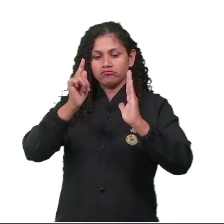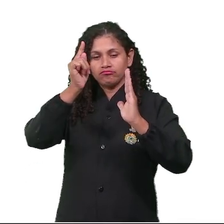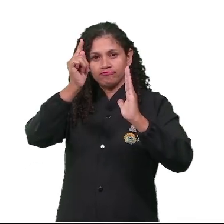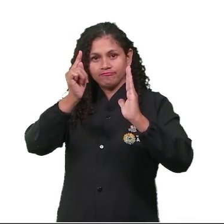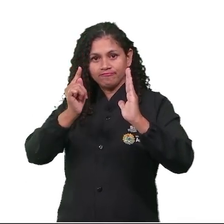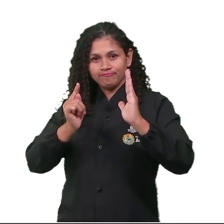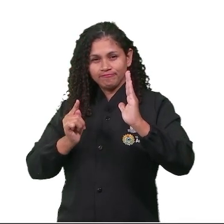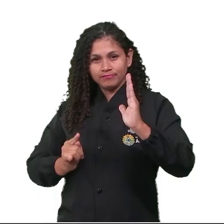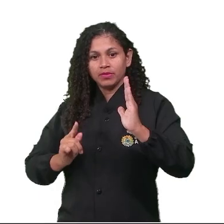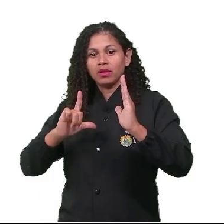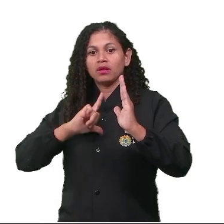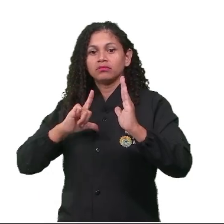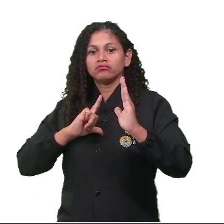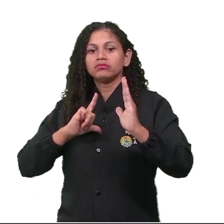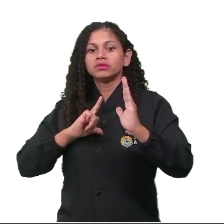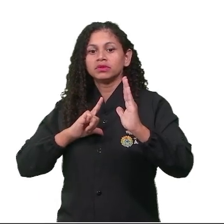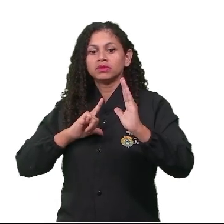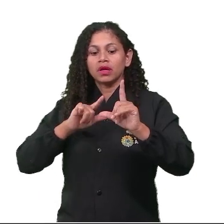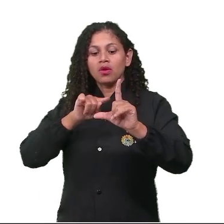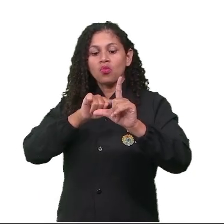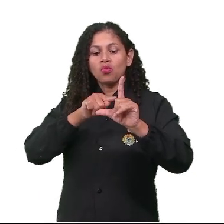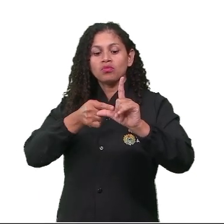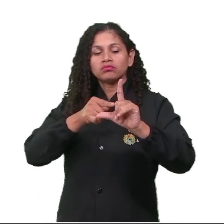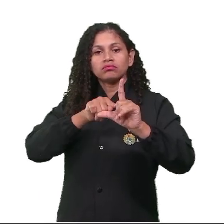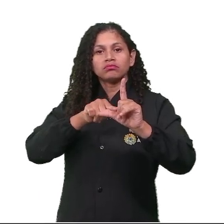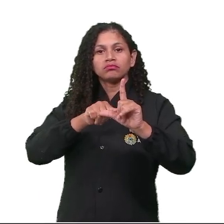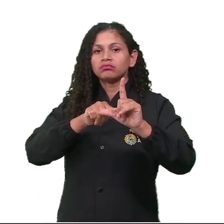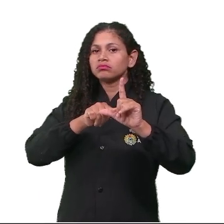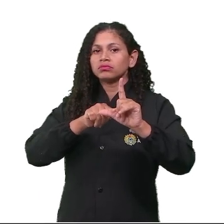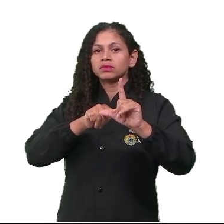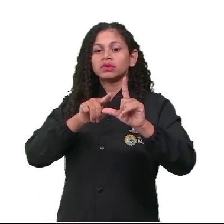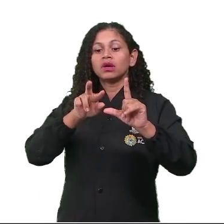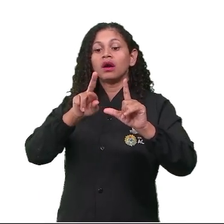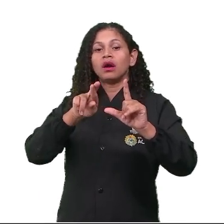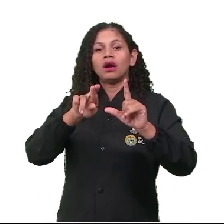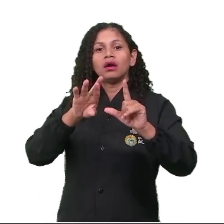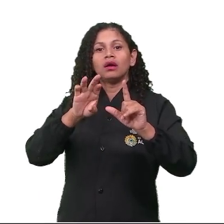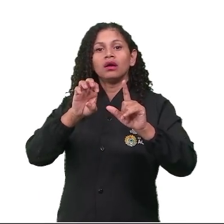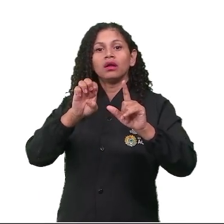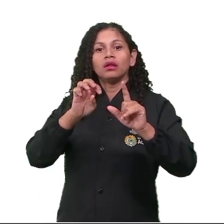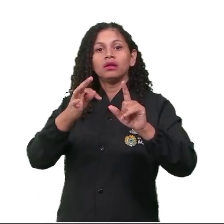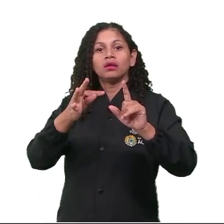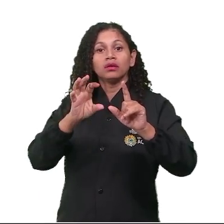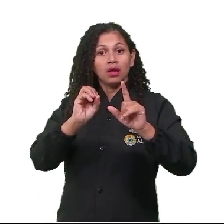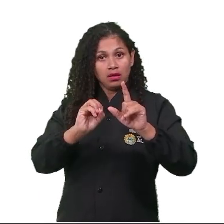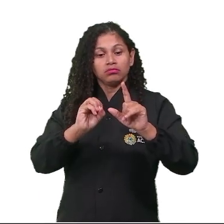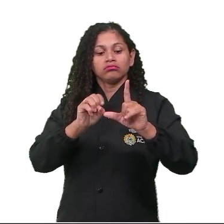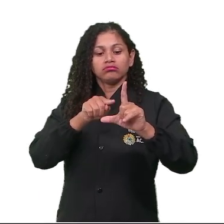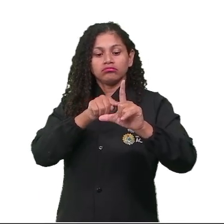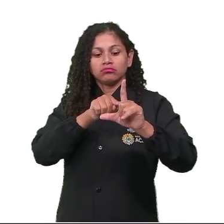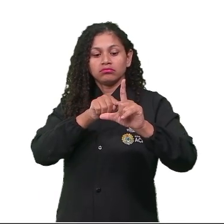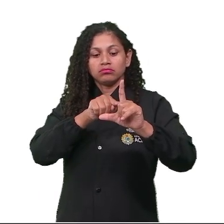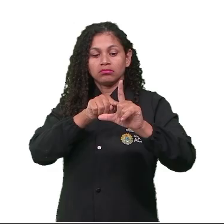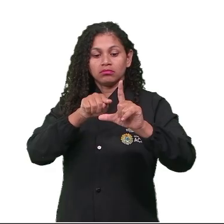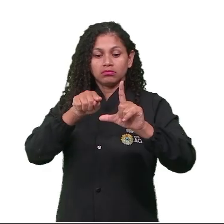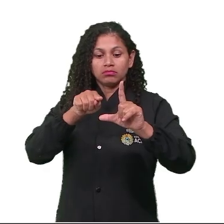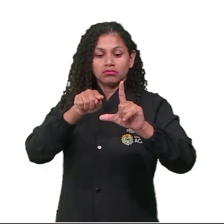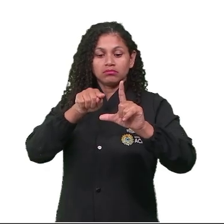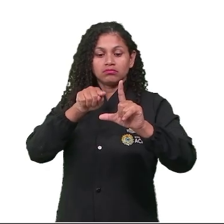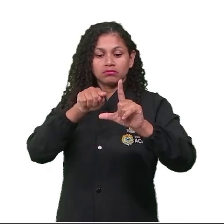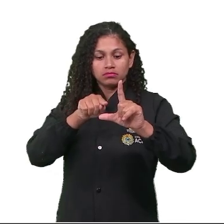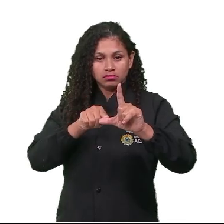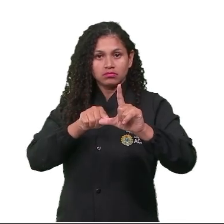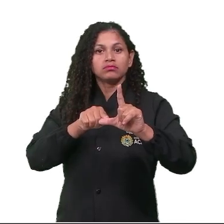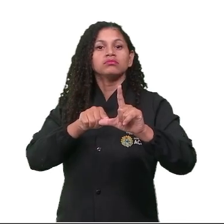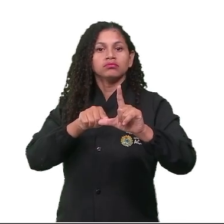quê? Um ângulo reto. Aqui falou que formaria um ângulo perpendicular. Quando a gente fala em algo